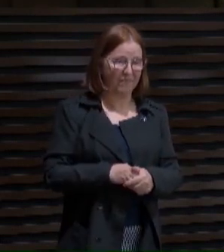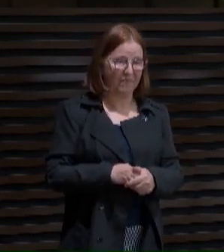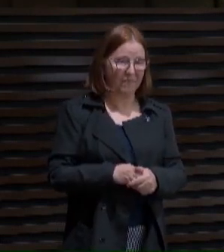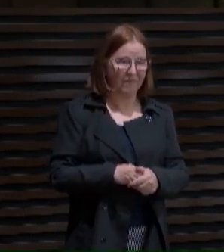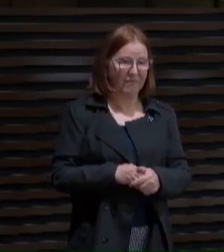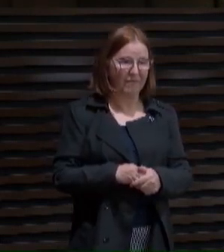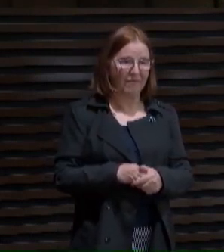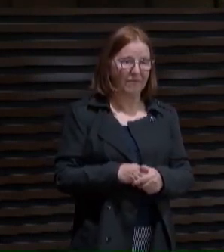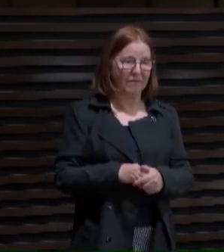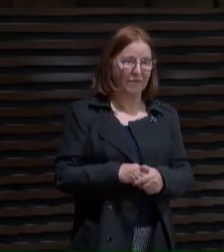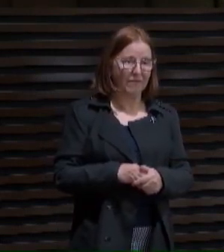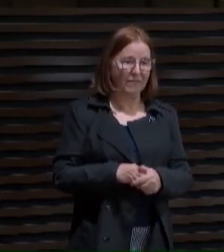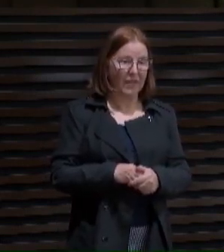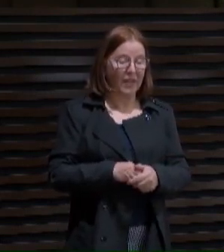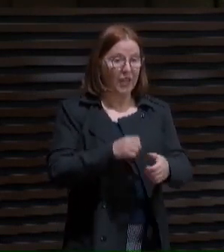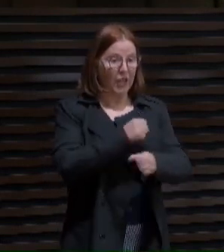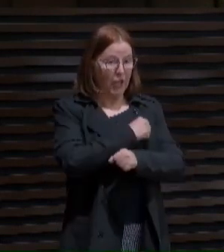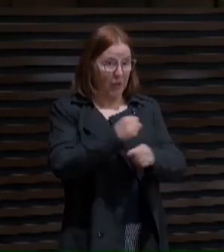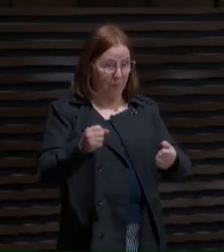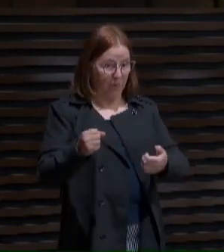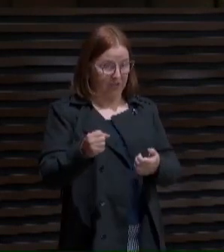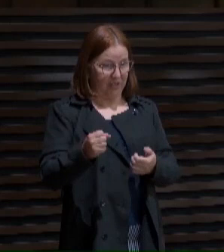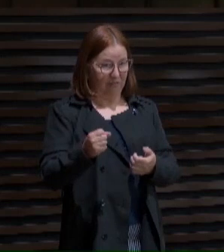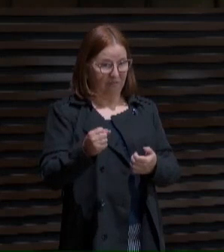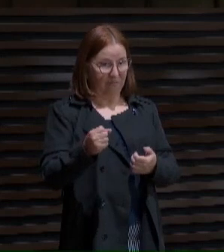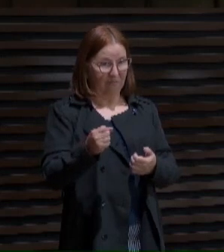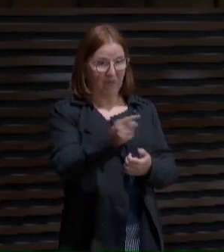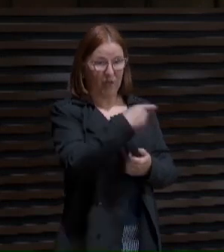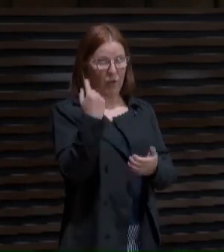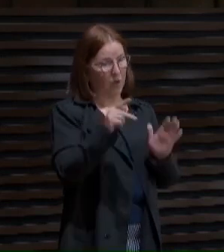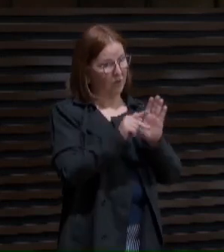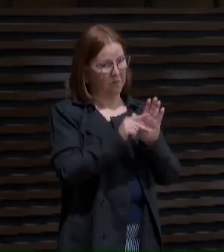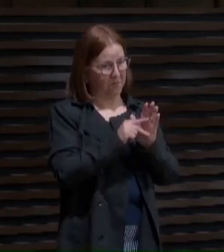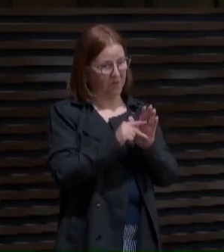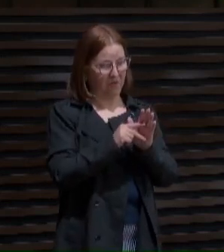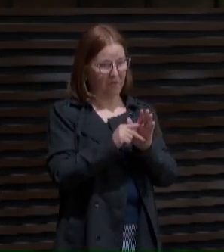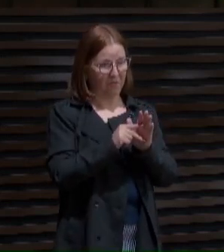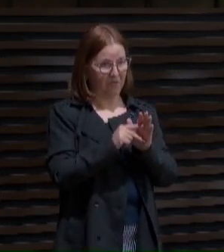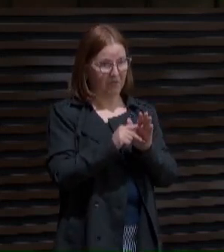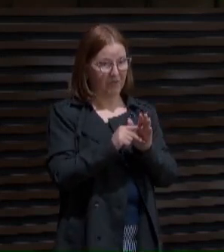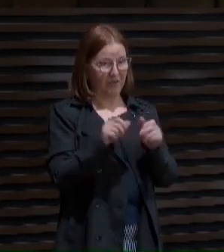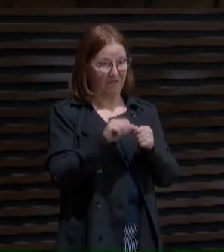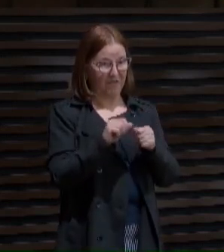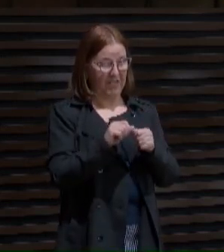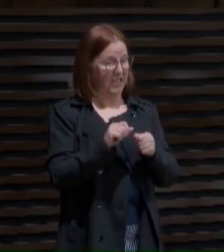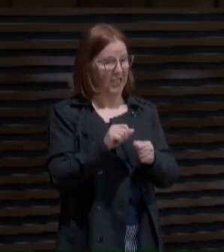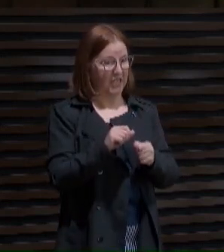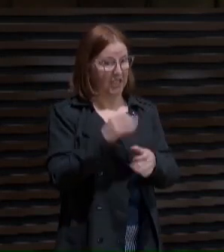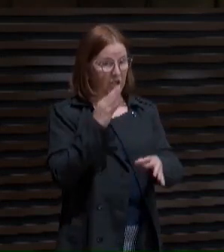Você não tem como produzir a justiça. Ainda que você fosse uma pessoa como Saulo, não tem